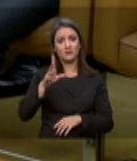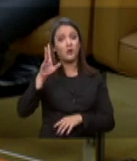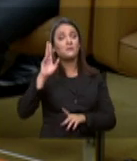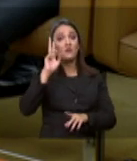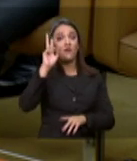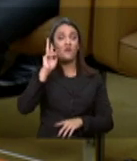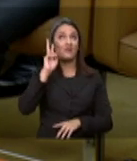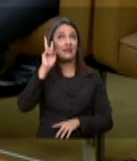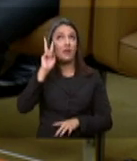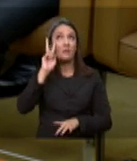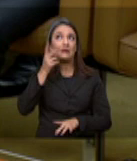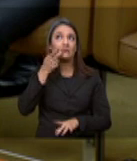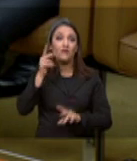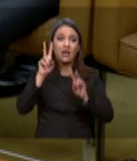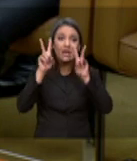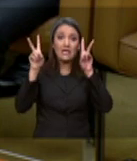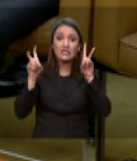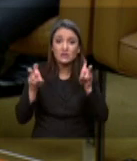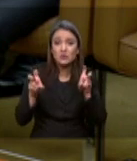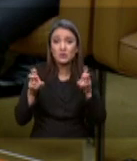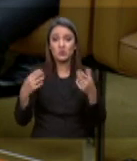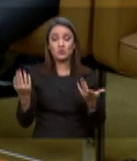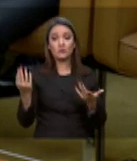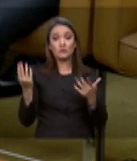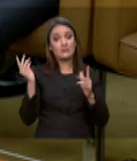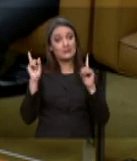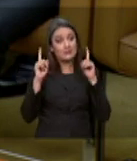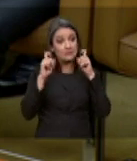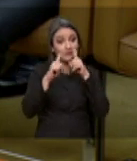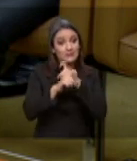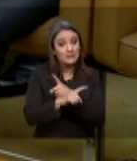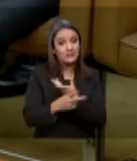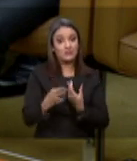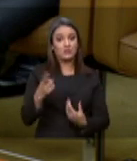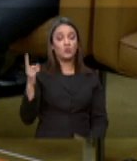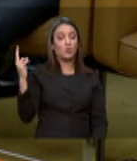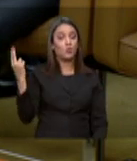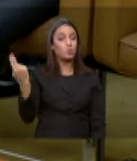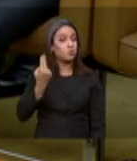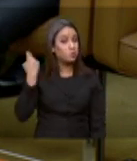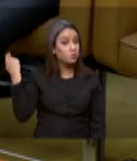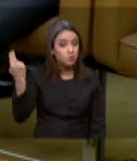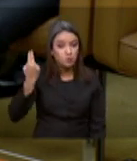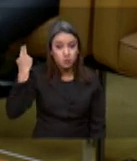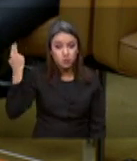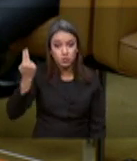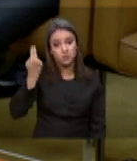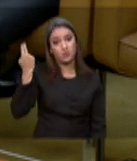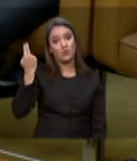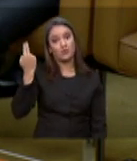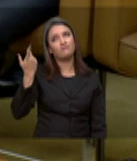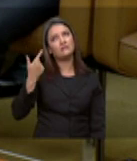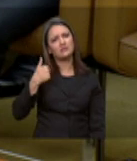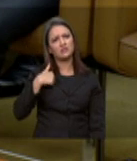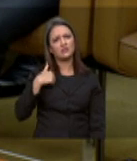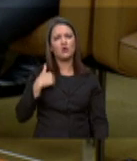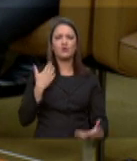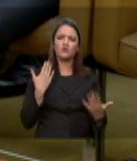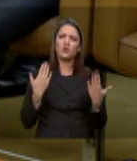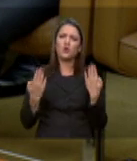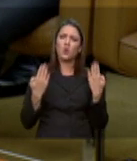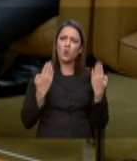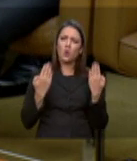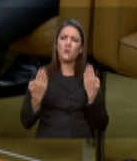ministra Carmen Lúcia. Urgentes. Eu comparo um pouco toda